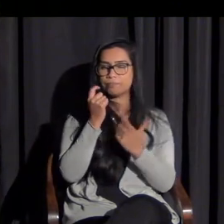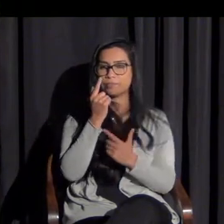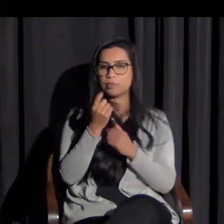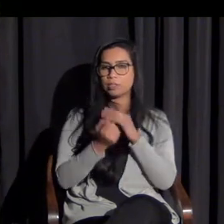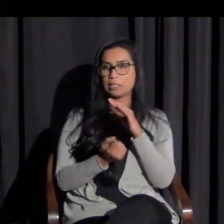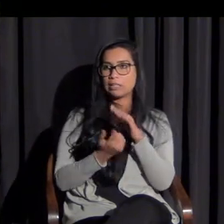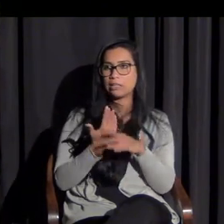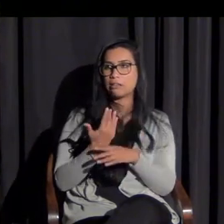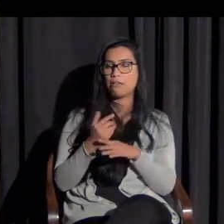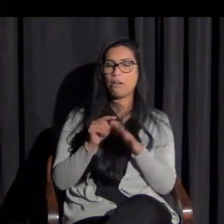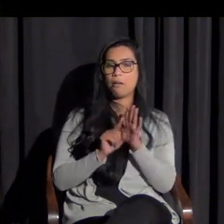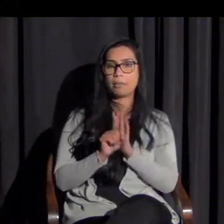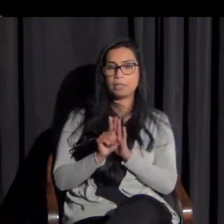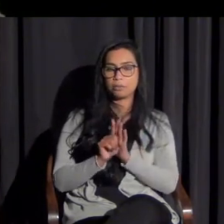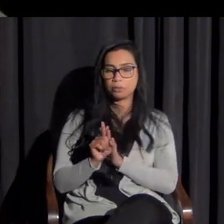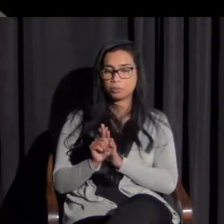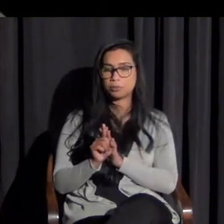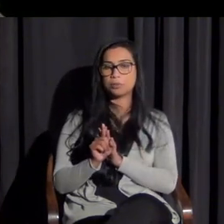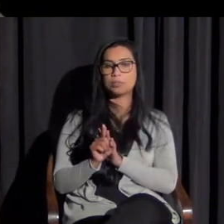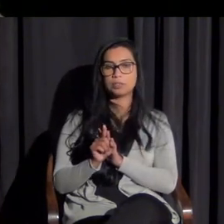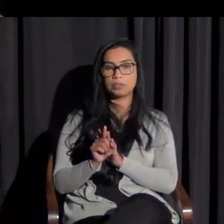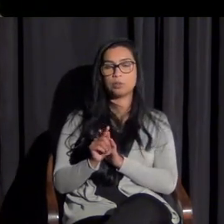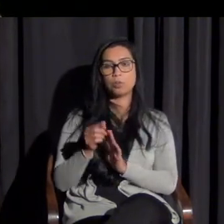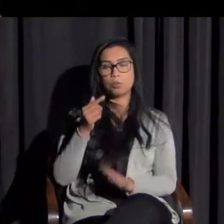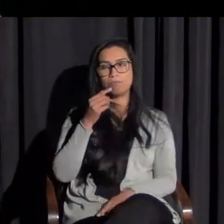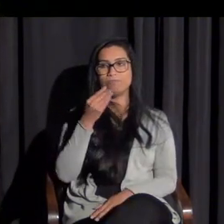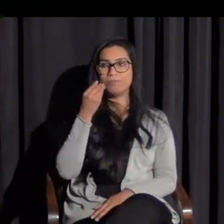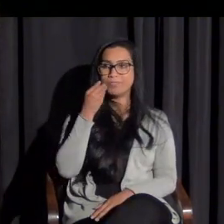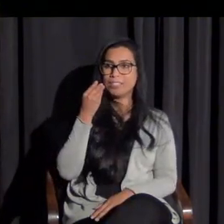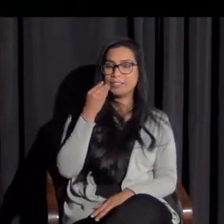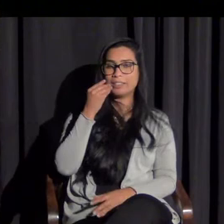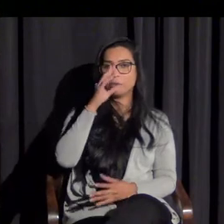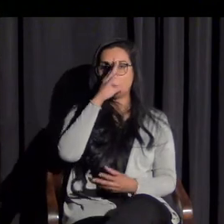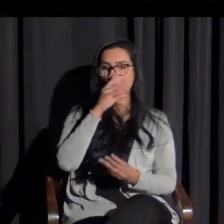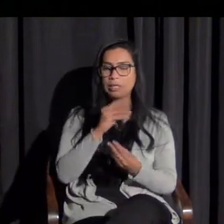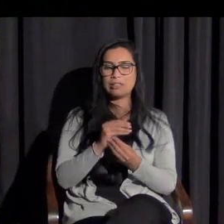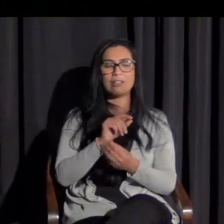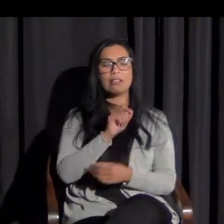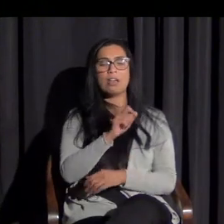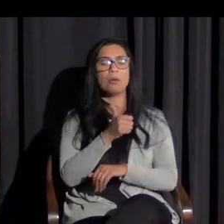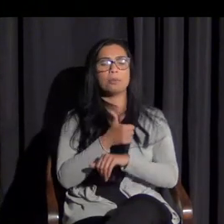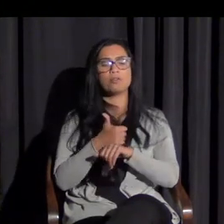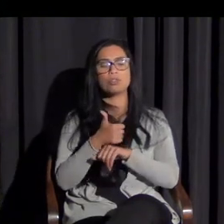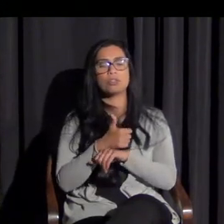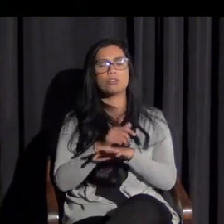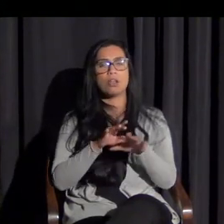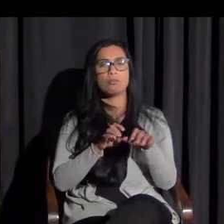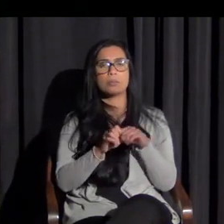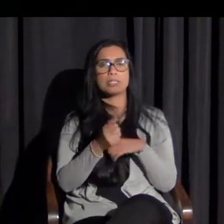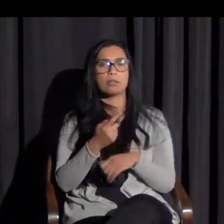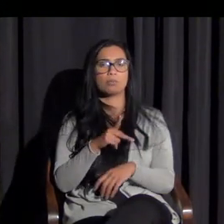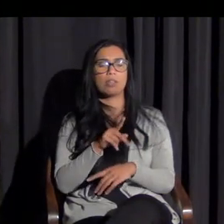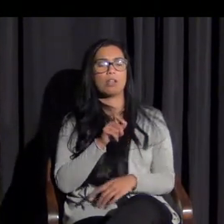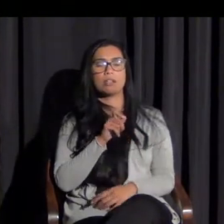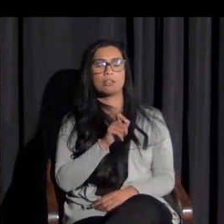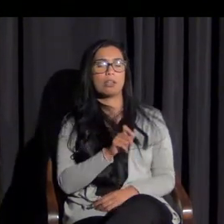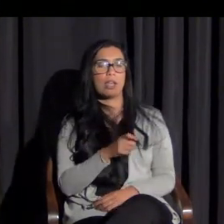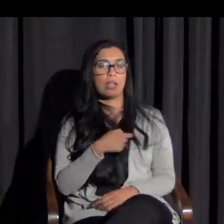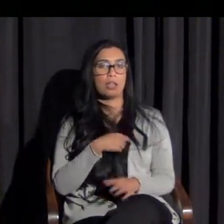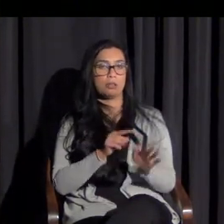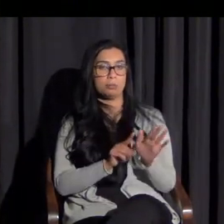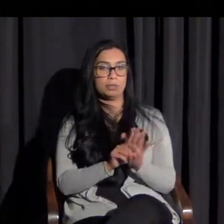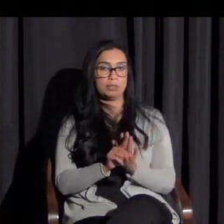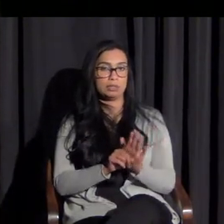da educação. Né, então, tentei compreender um pouco quem eram esses profissionais e a formação desses profissionais. Né,